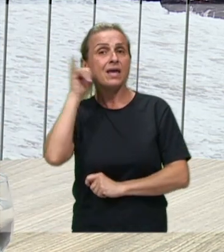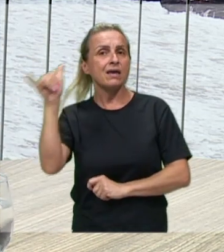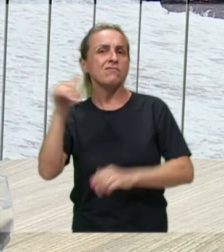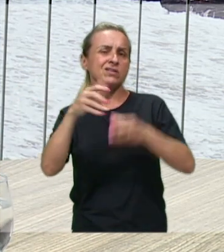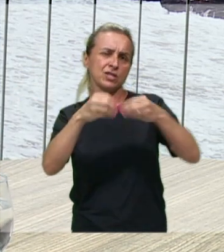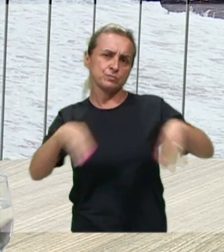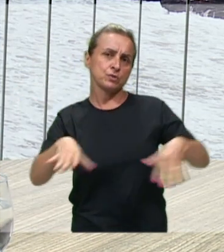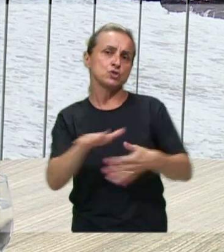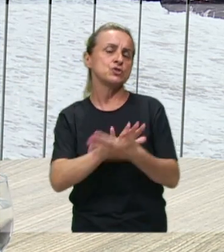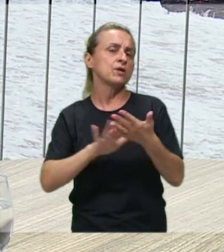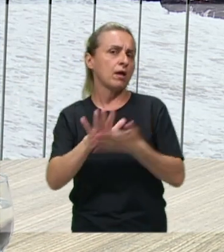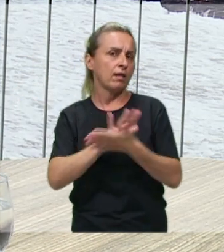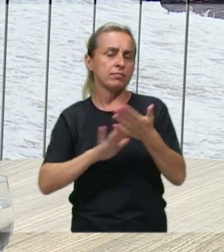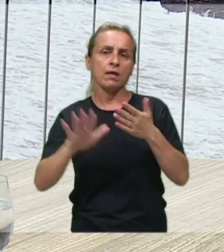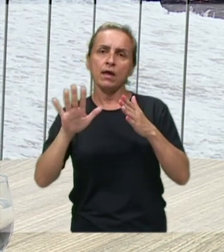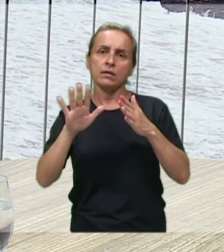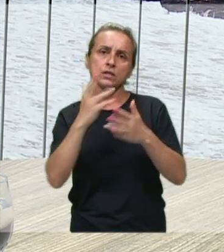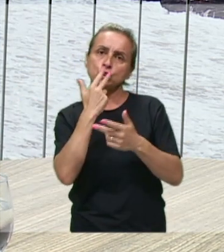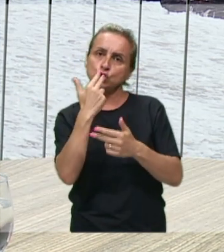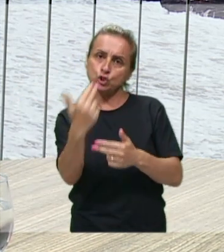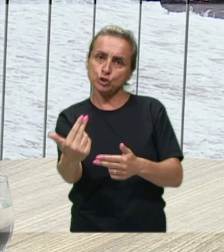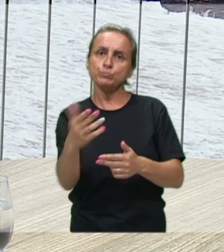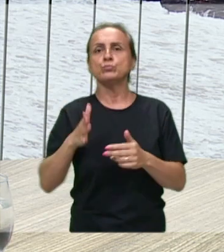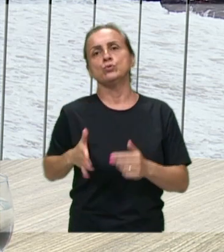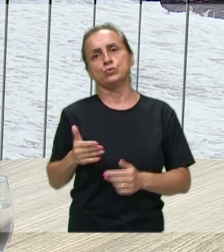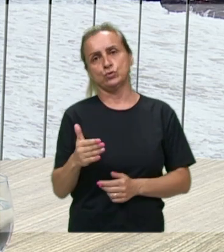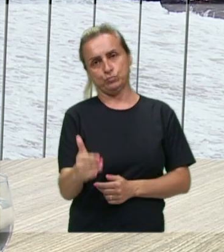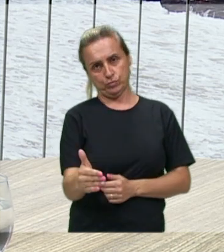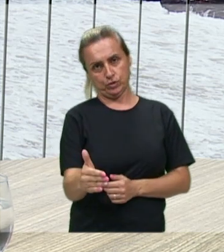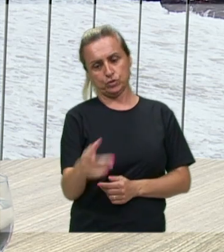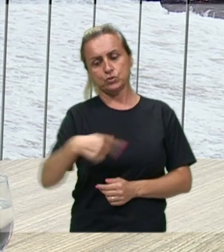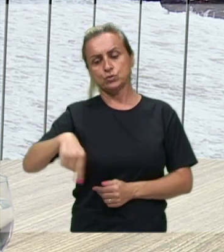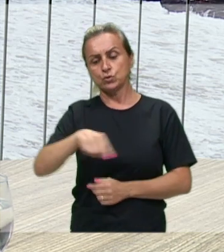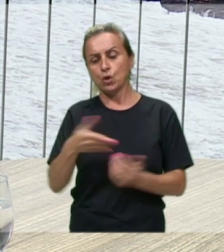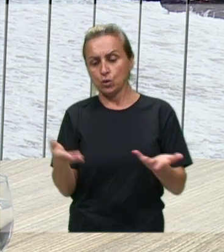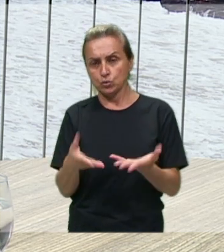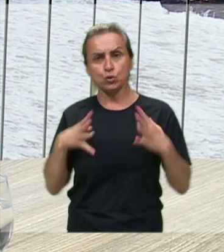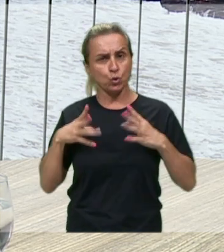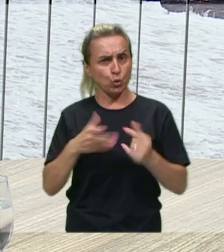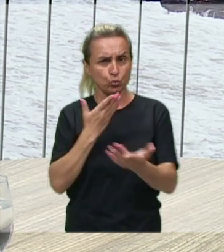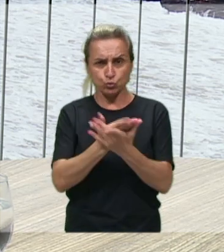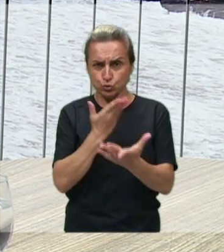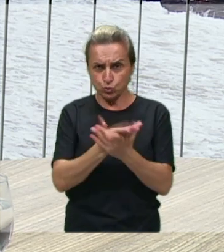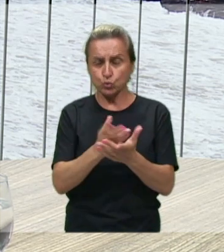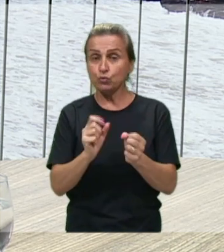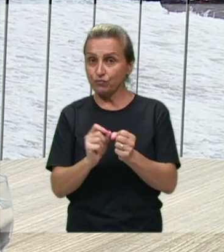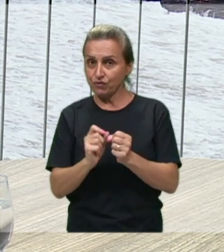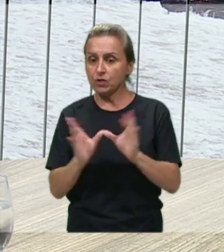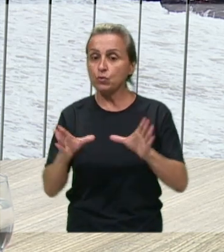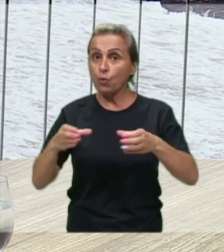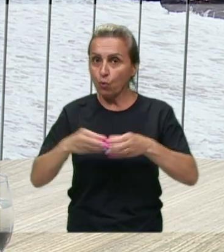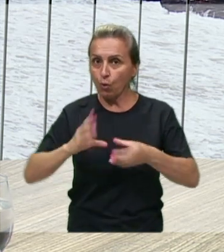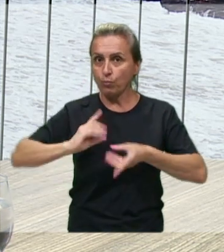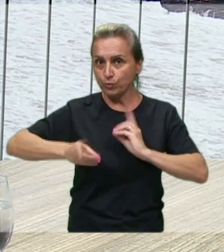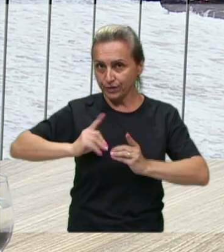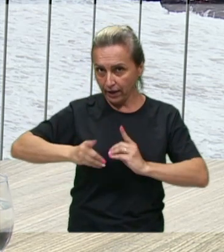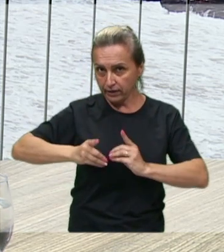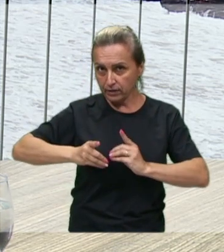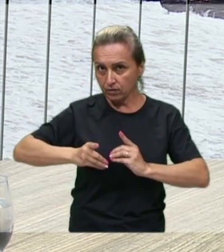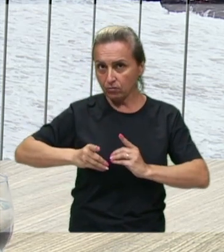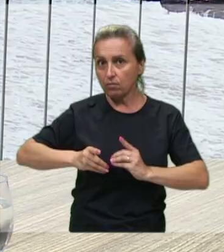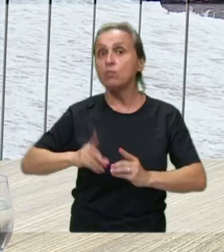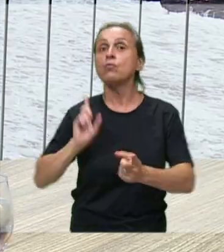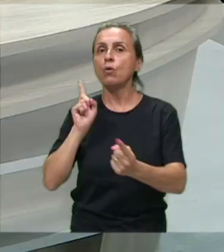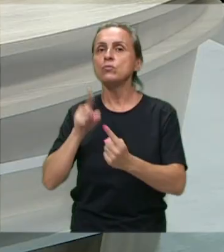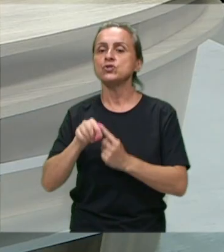não vulneráveis. Então, nós hoje, todo estudo nosso, feito com o nosso corpo técnico, é feito para isso. A gente debate frente a